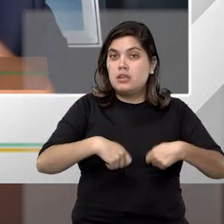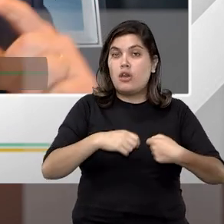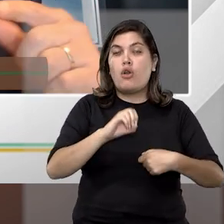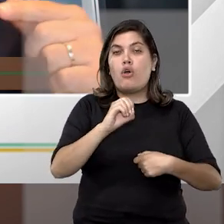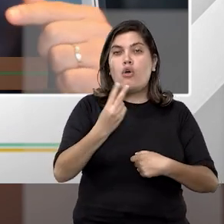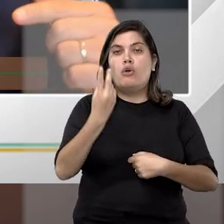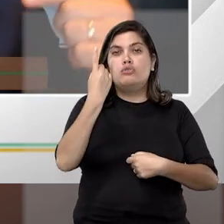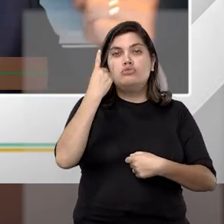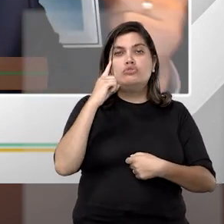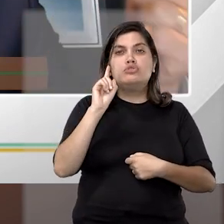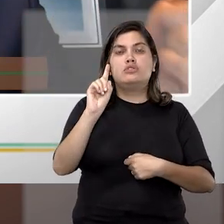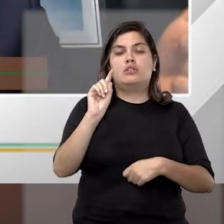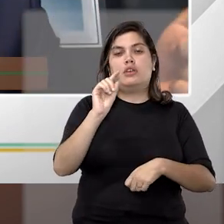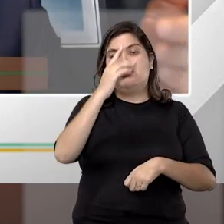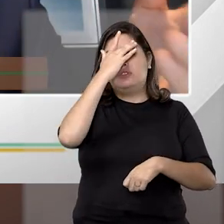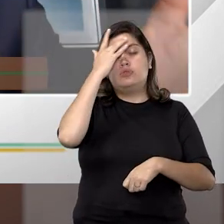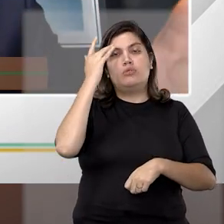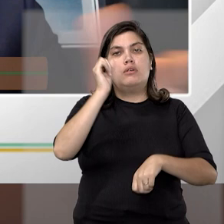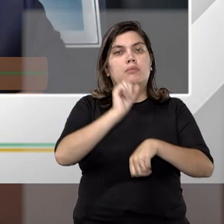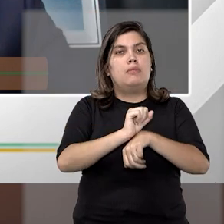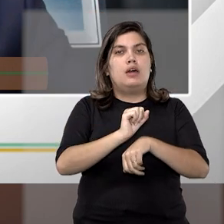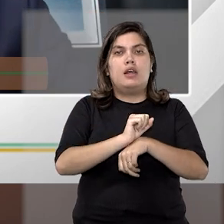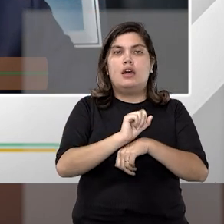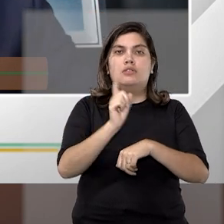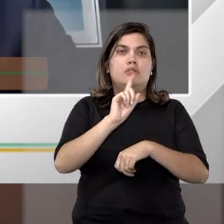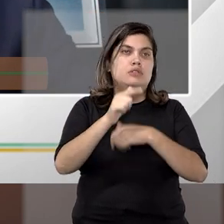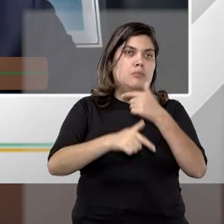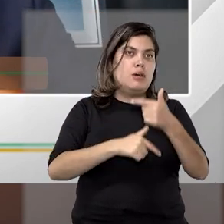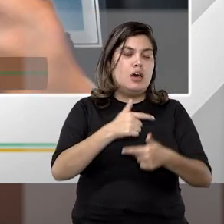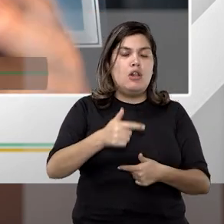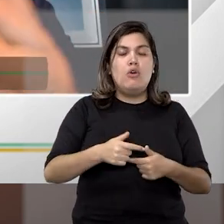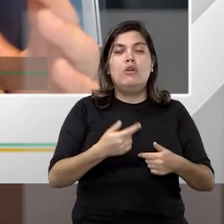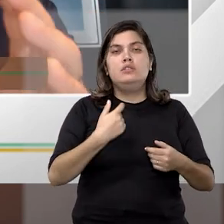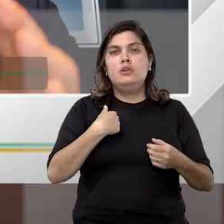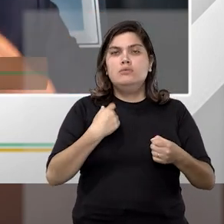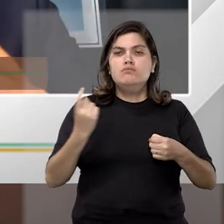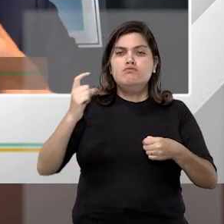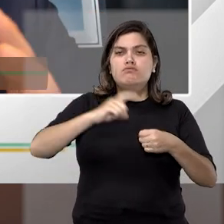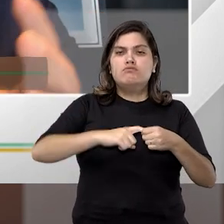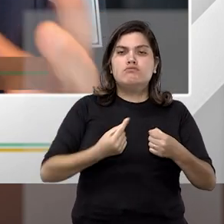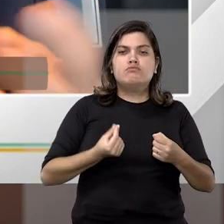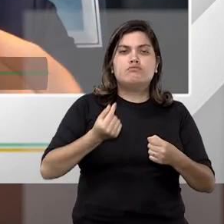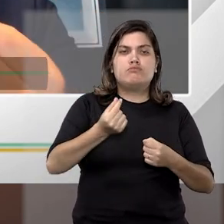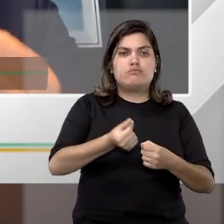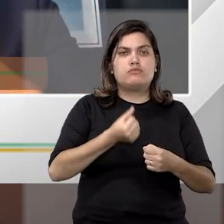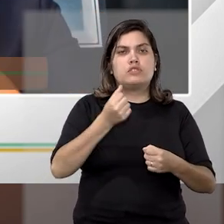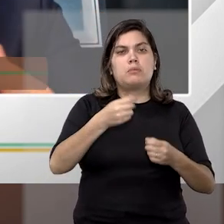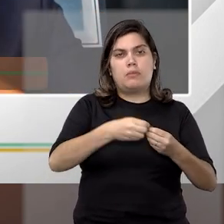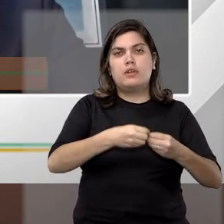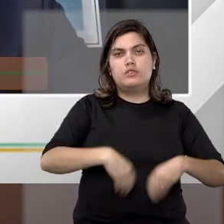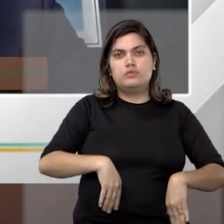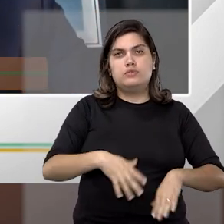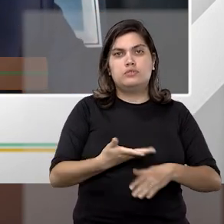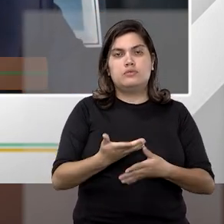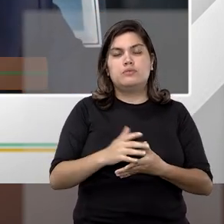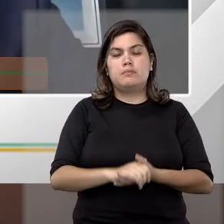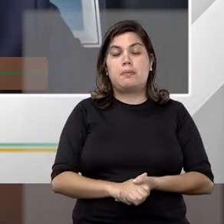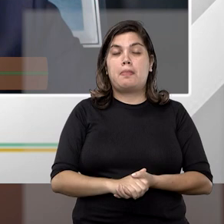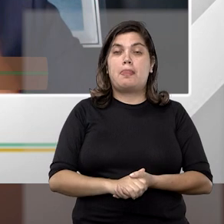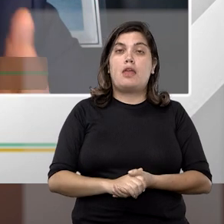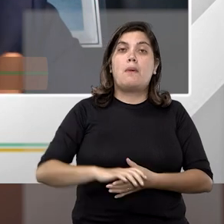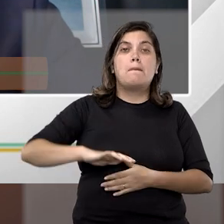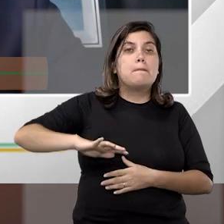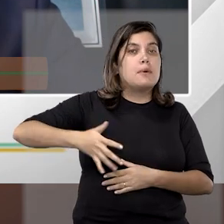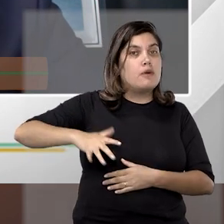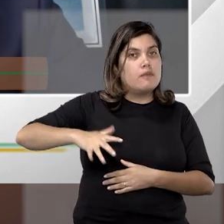precisar o dos Dias parados que esta pessoa ficou enfim a recomposição patrimonial desse